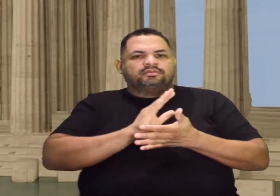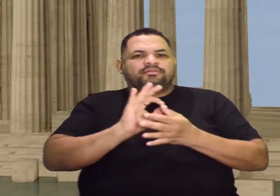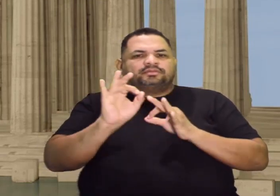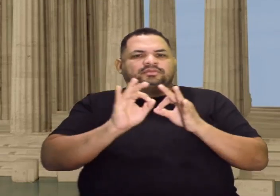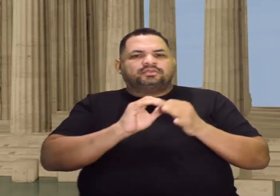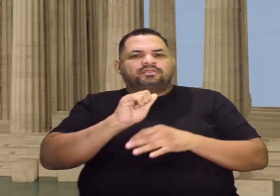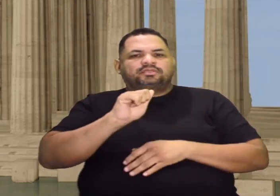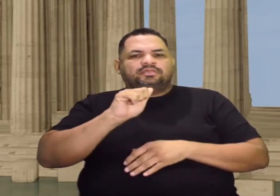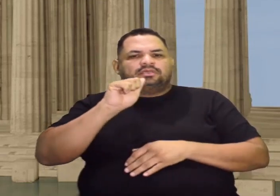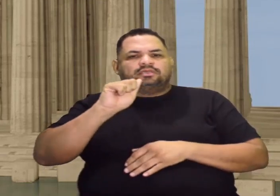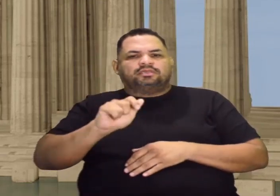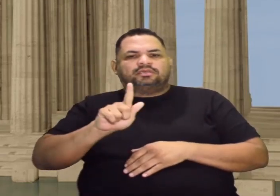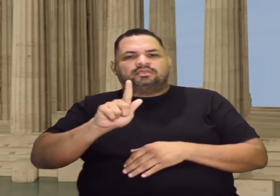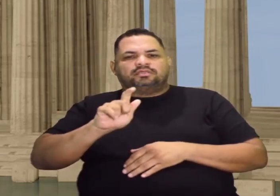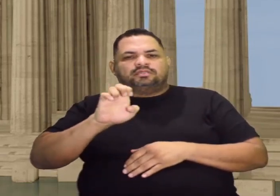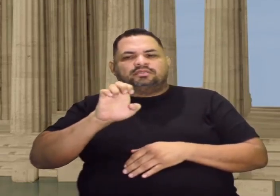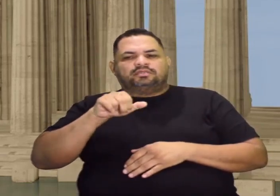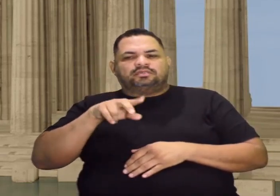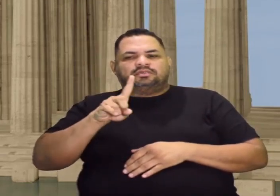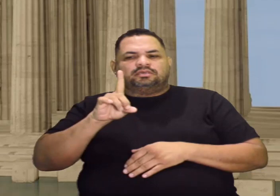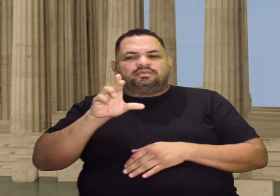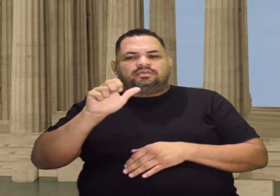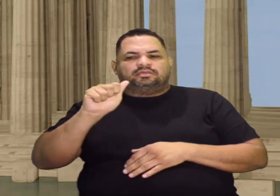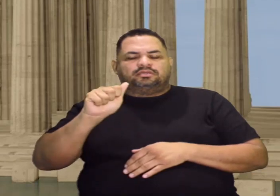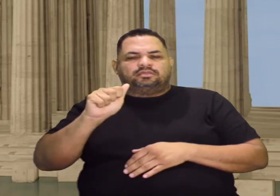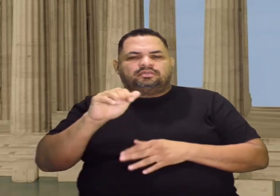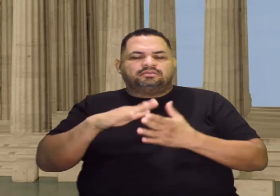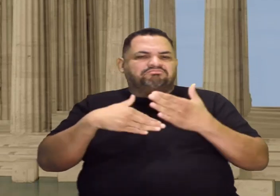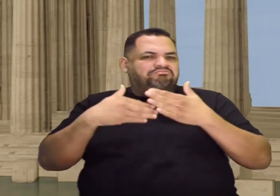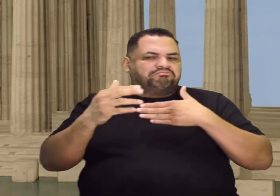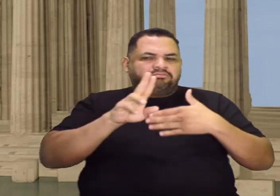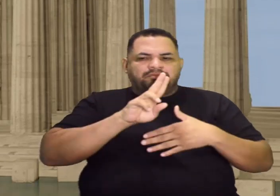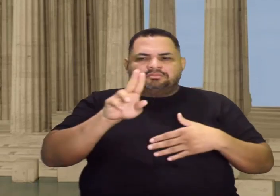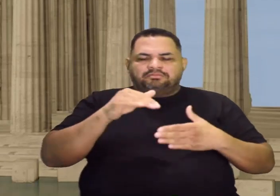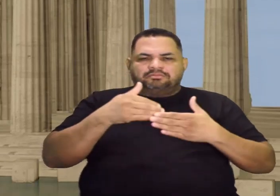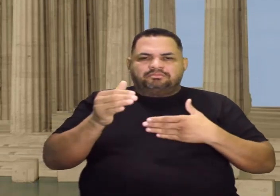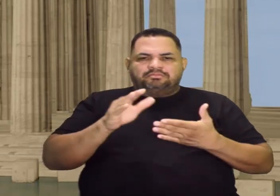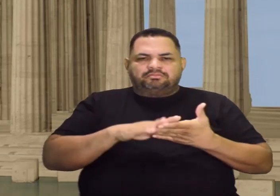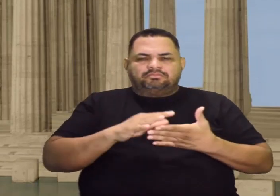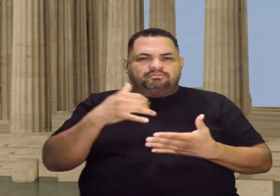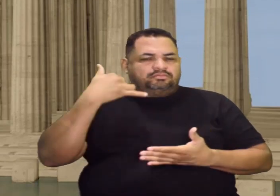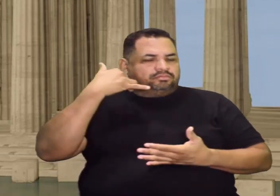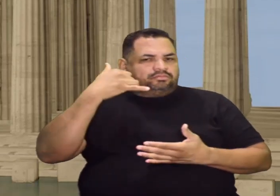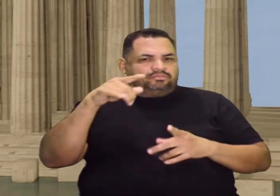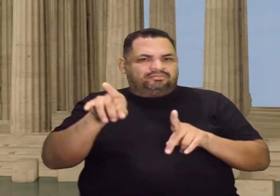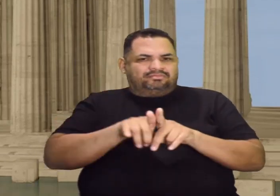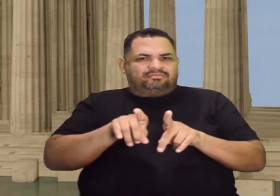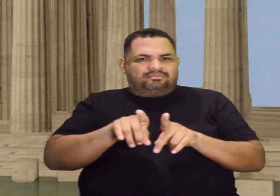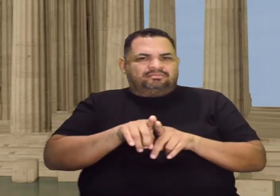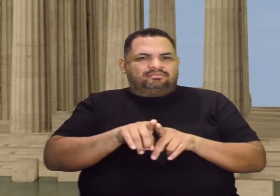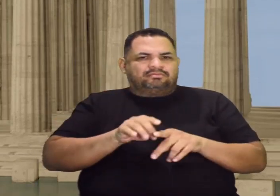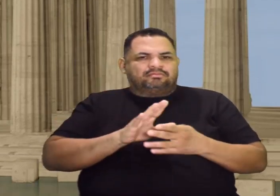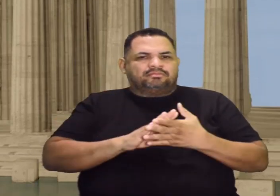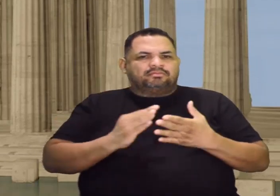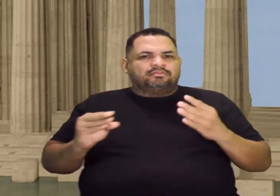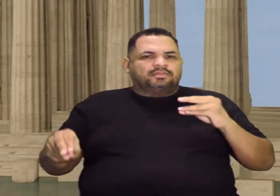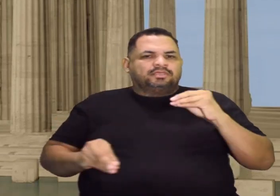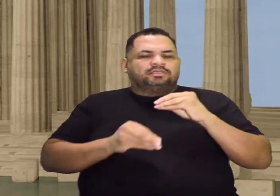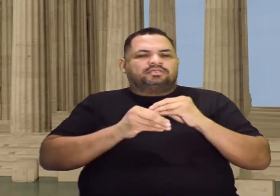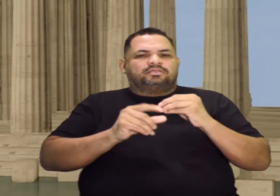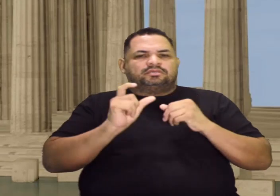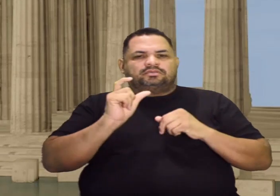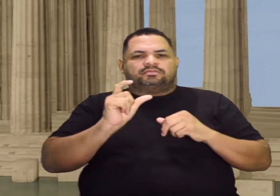filosófica. Pode colocar o nome aí, identificar lá no seu caderno, no celular, etc. Já insere essa palavra